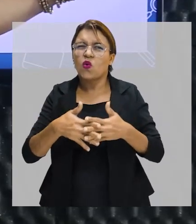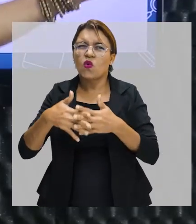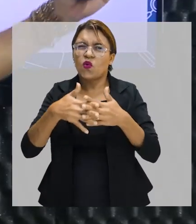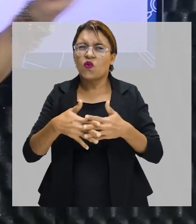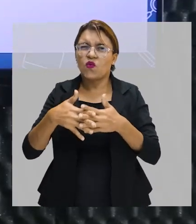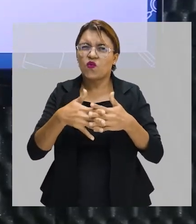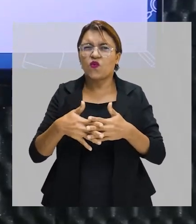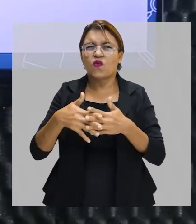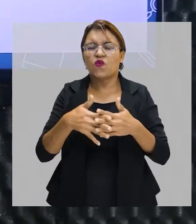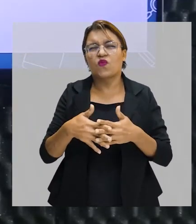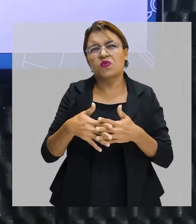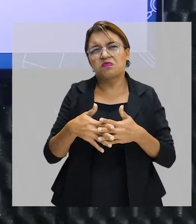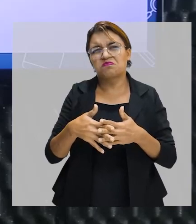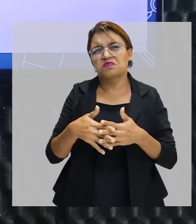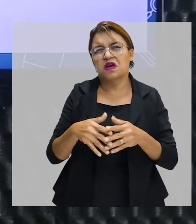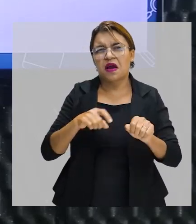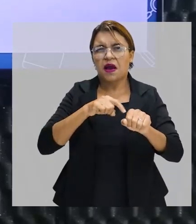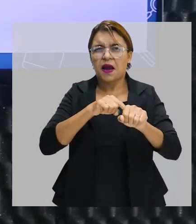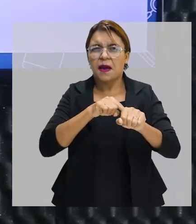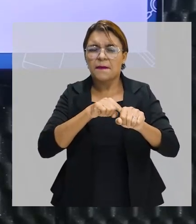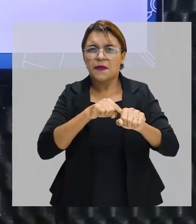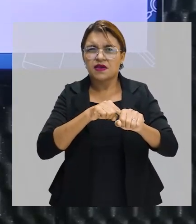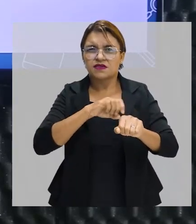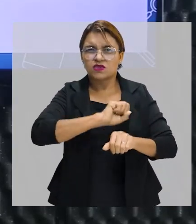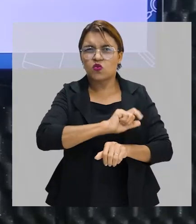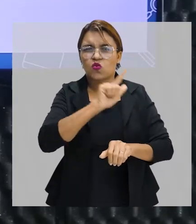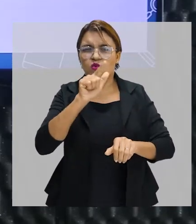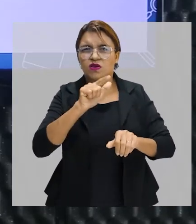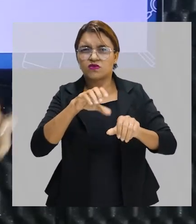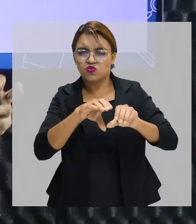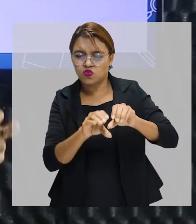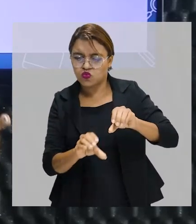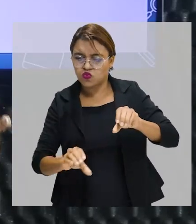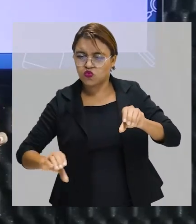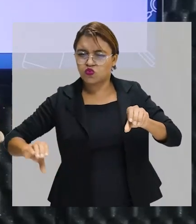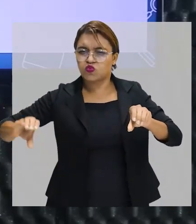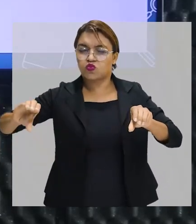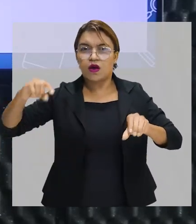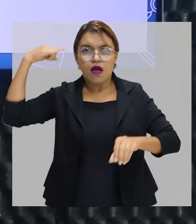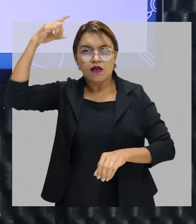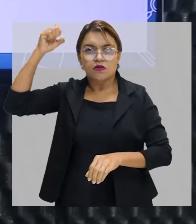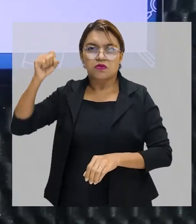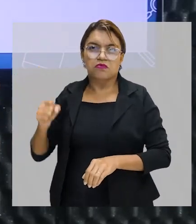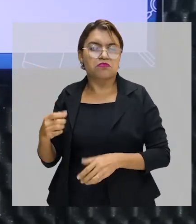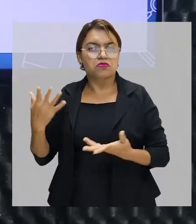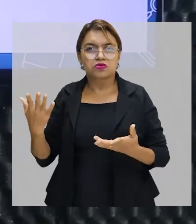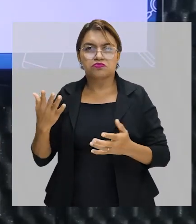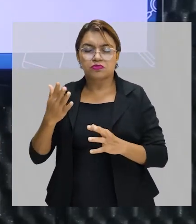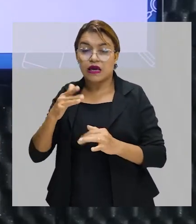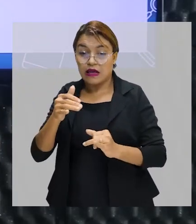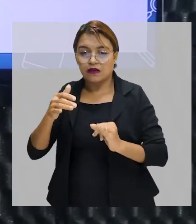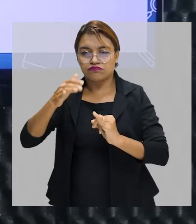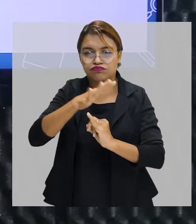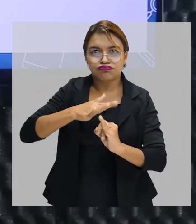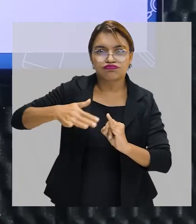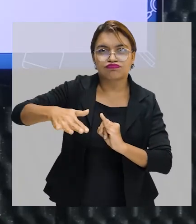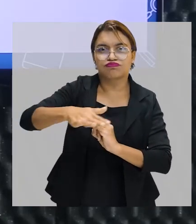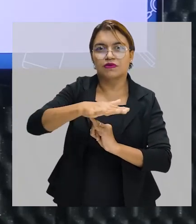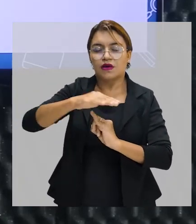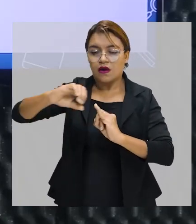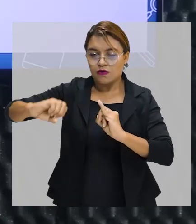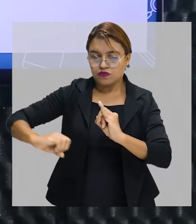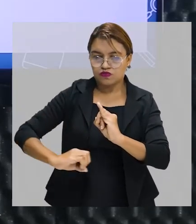em Ribamar ou é o contrário. Mas eu sei que elas dizem, né? Que ela está debaixo da grande ilha e quando ela acordar, a